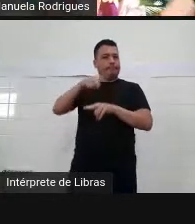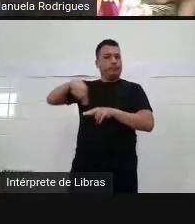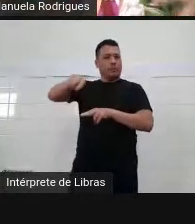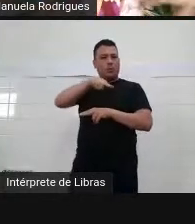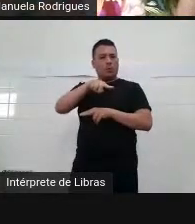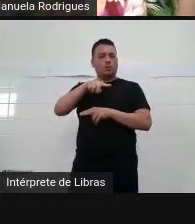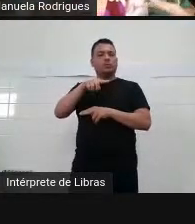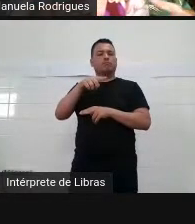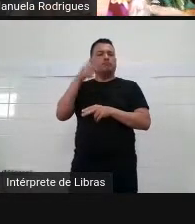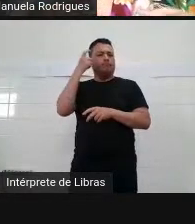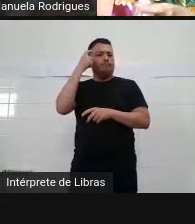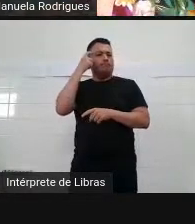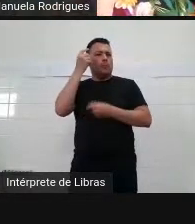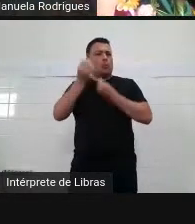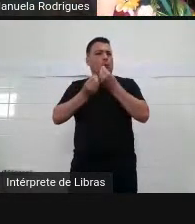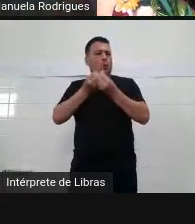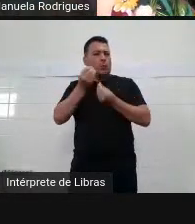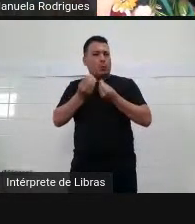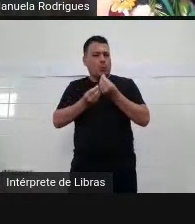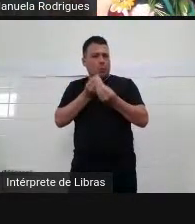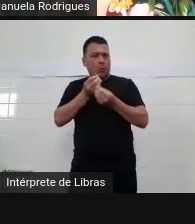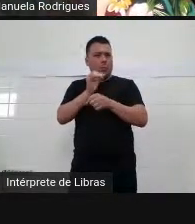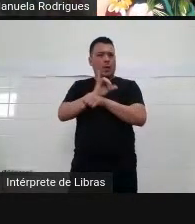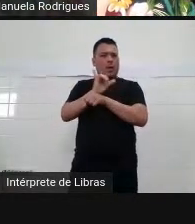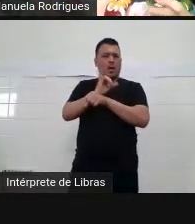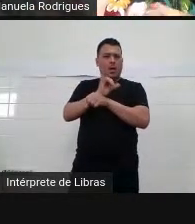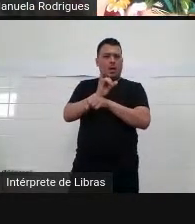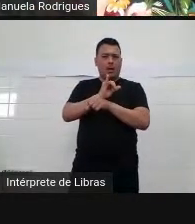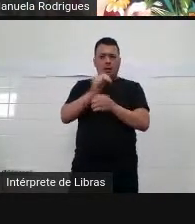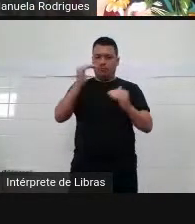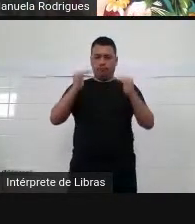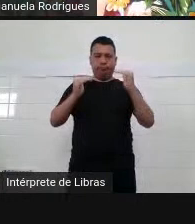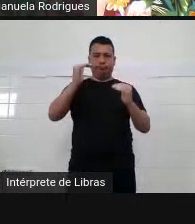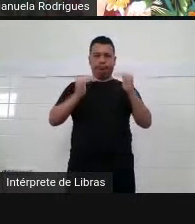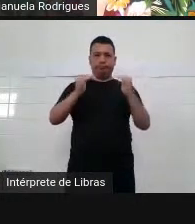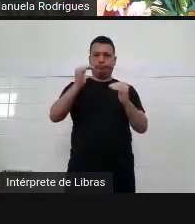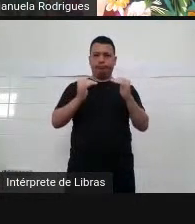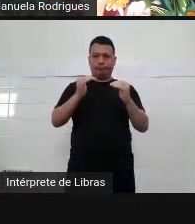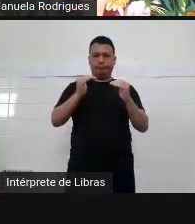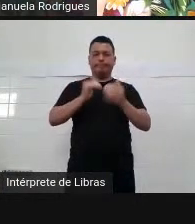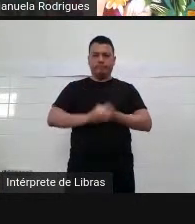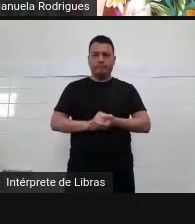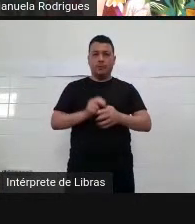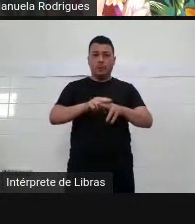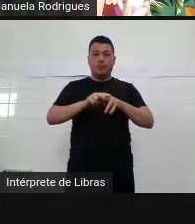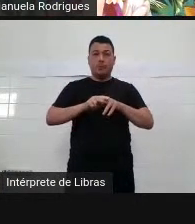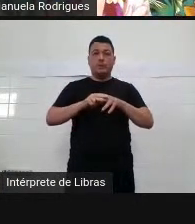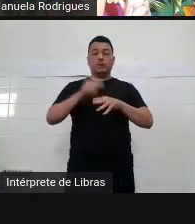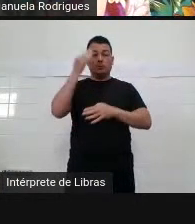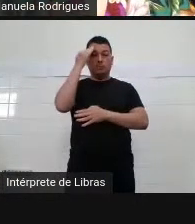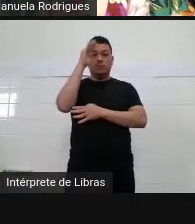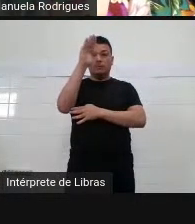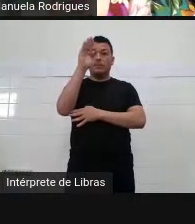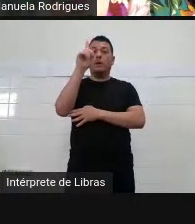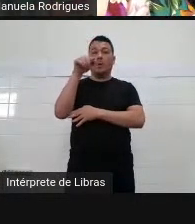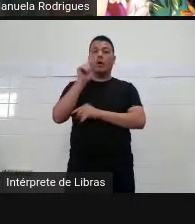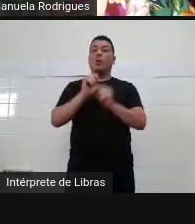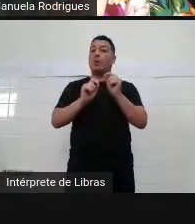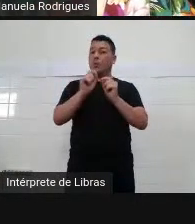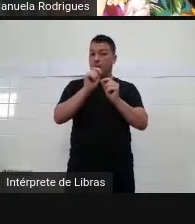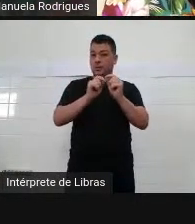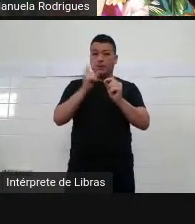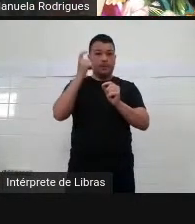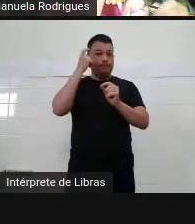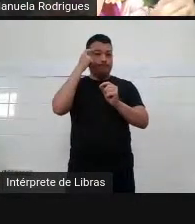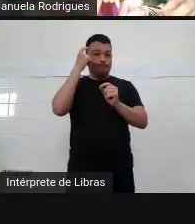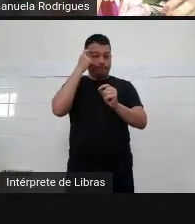são, como pensar essas estratégias de poder. Então, na verdade, a ideia central é pensar de